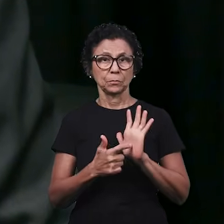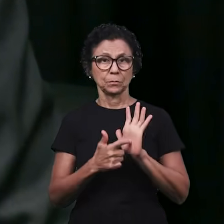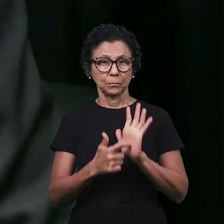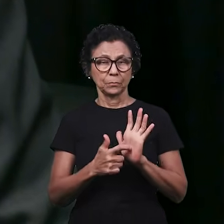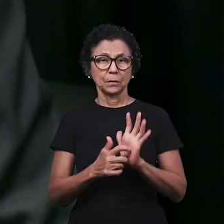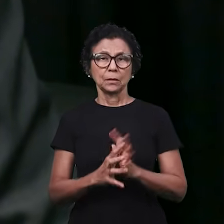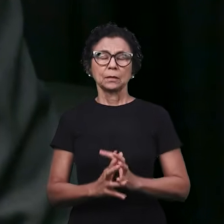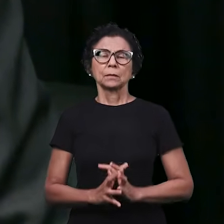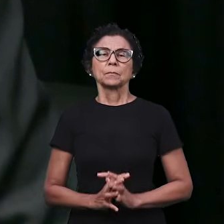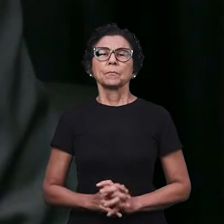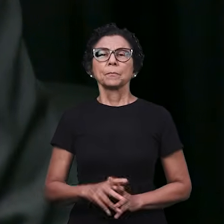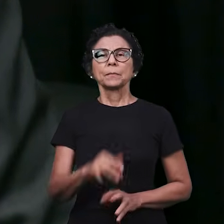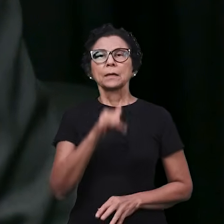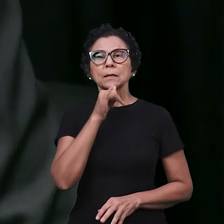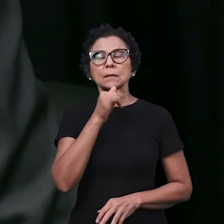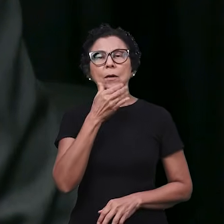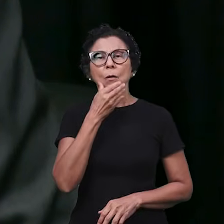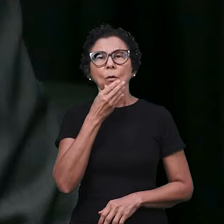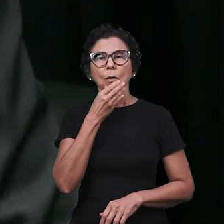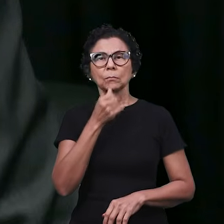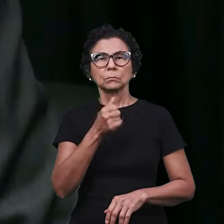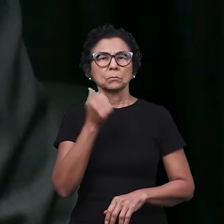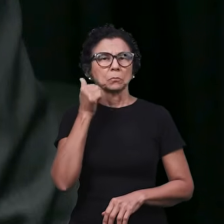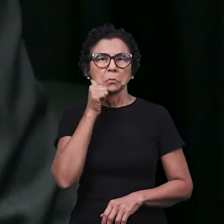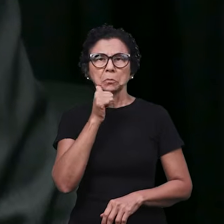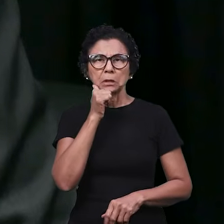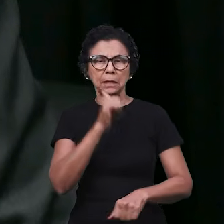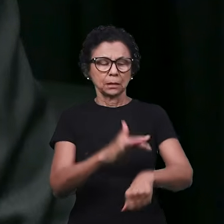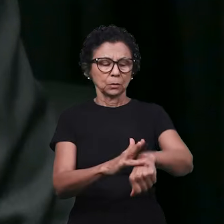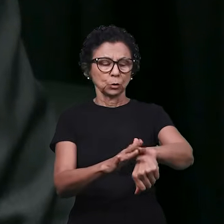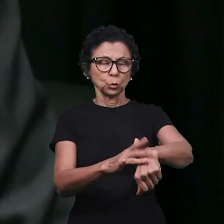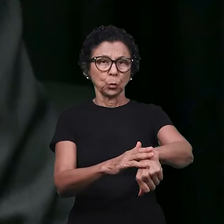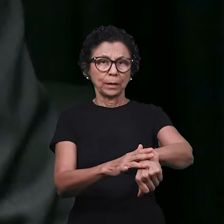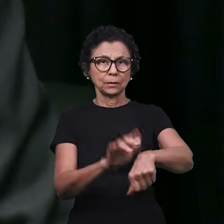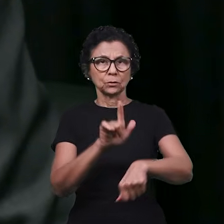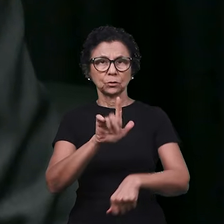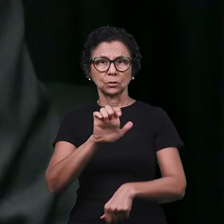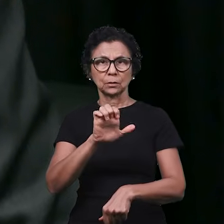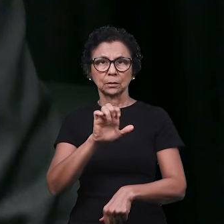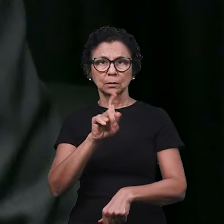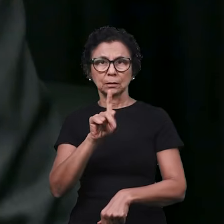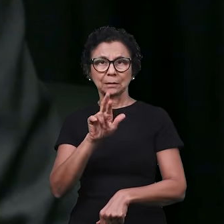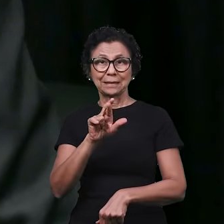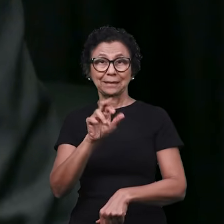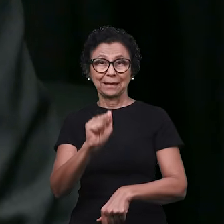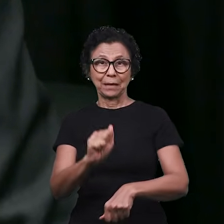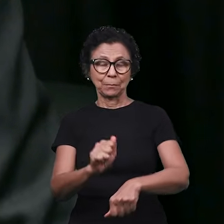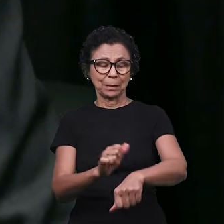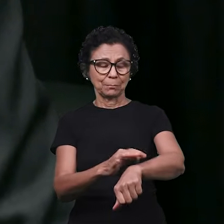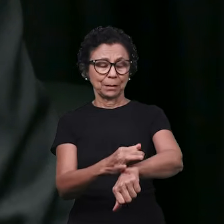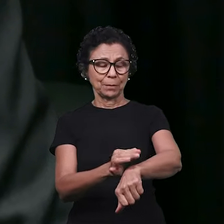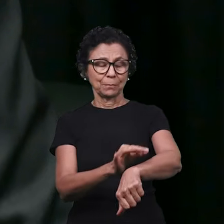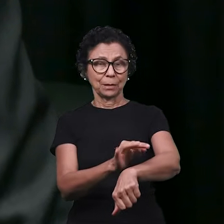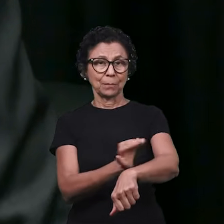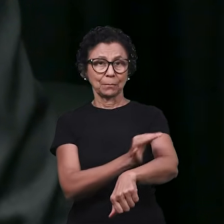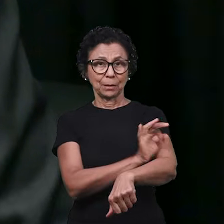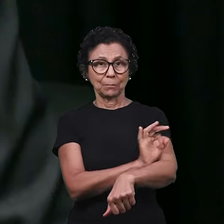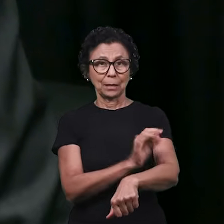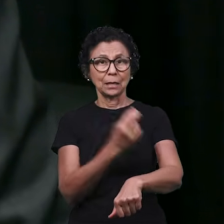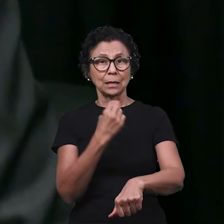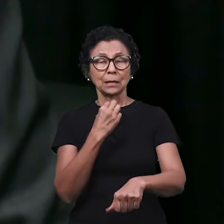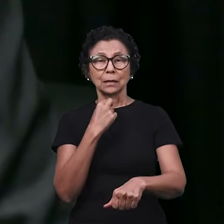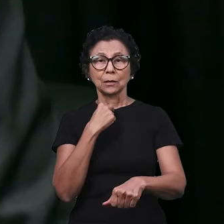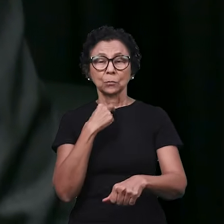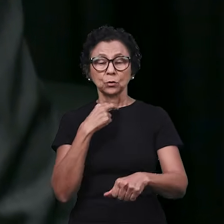que o leproso, por exemplo, ele tinha de ser colocado fora do arraial. Por quê? Porque o arraial é